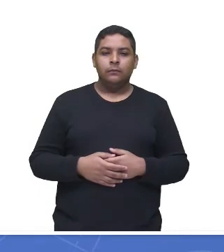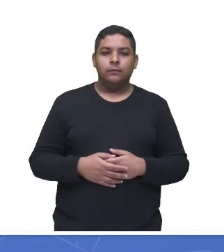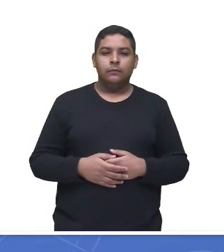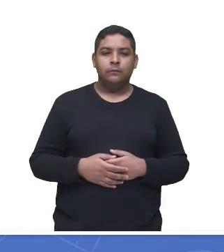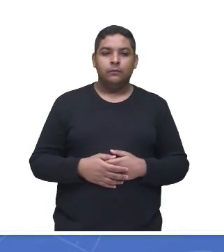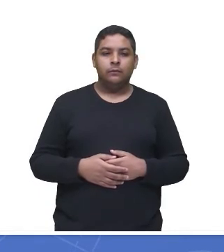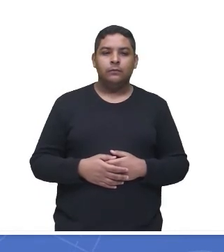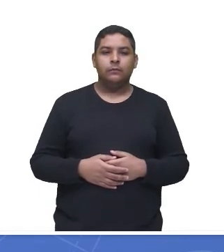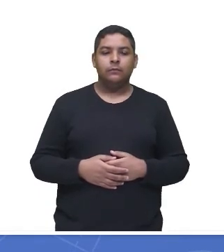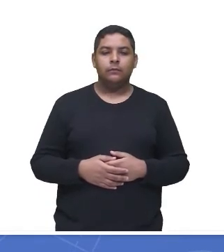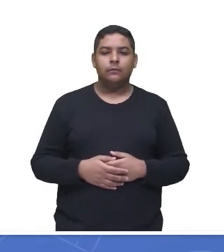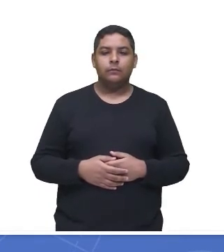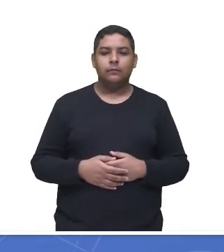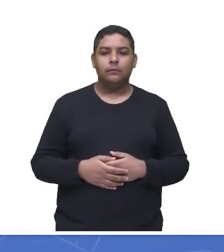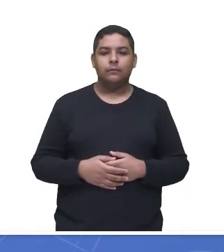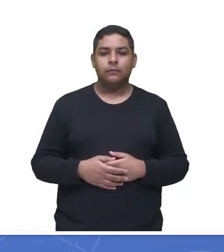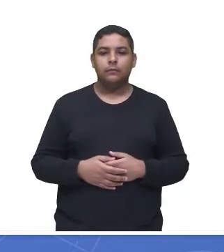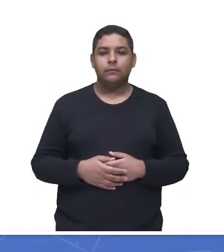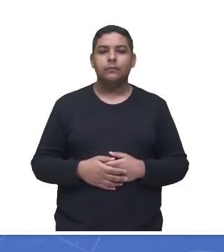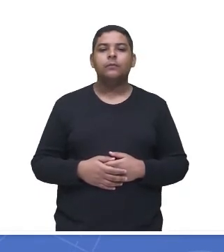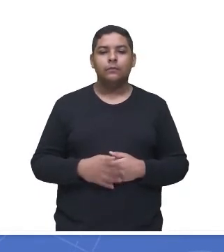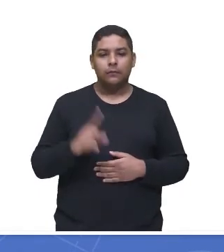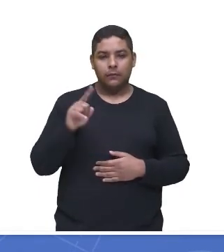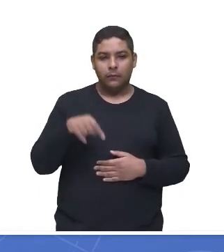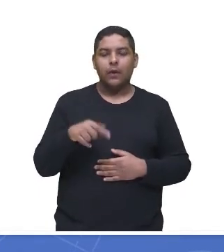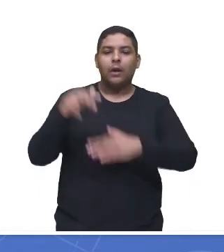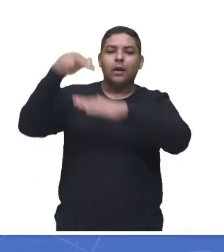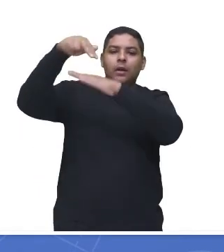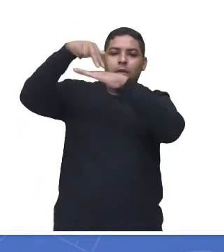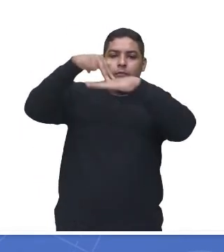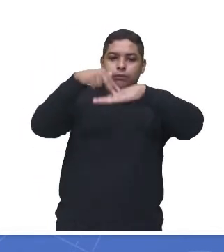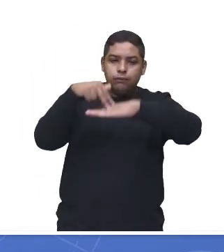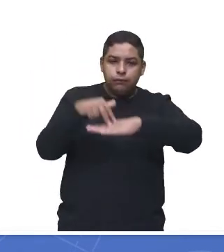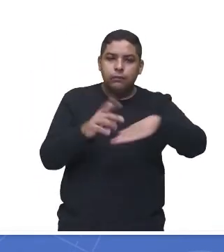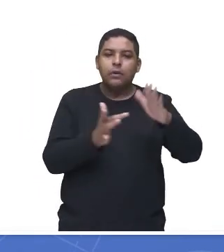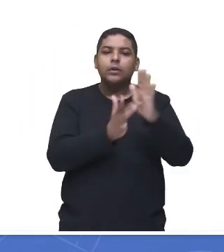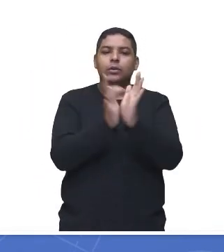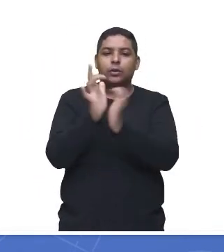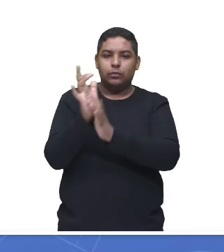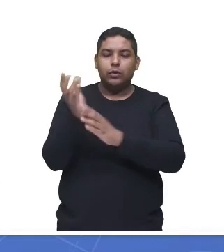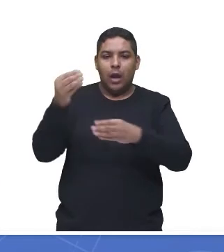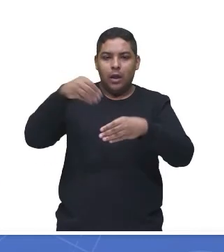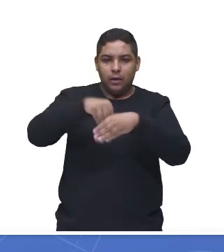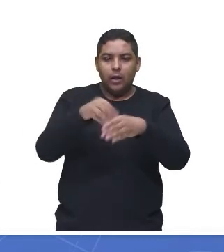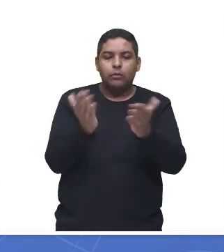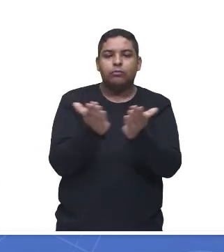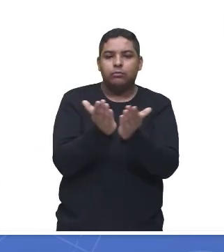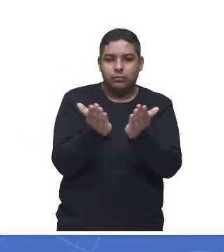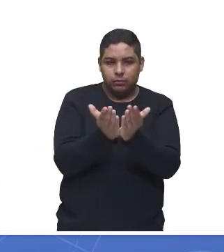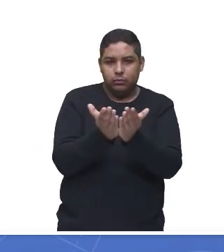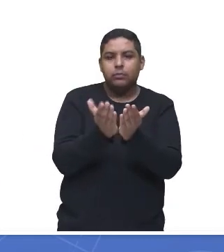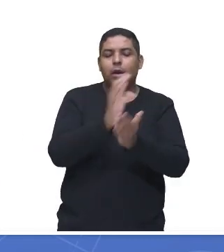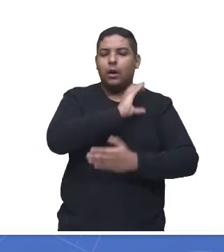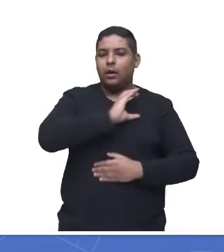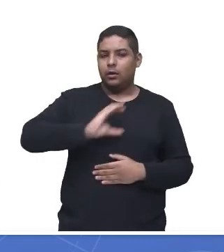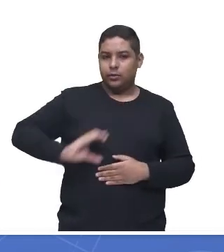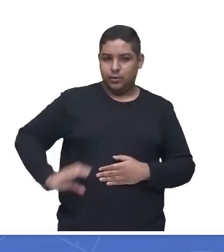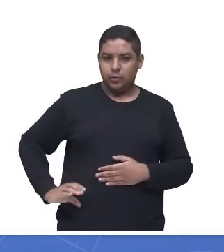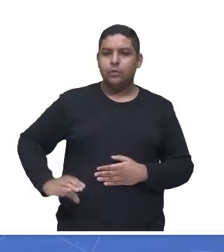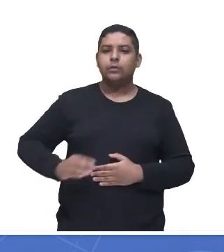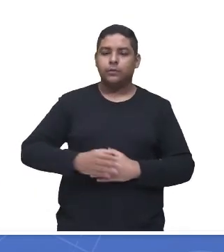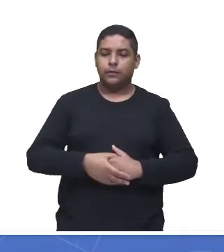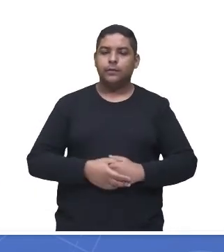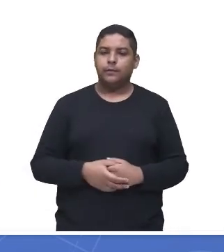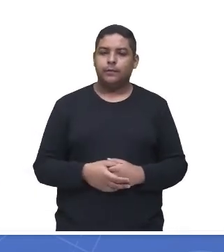essa aí foi a da Larissa, ó, que ela falou, né, do Jesus Cristo. Quando fala de Jesus Cristo, nós estamos dentro do cristianismo, não é isso? Estamos dentro do